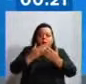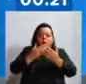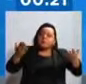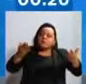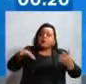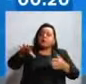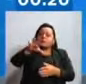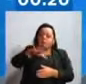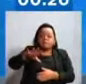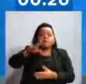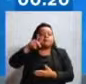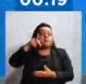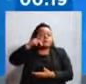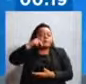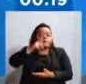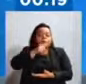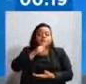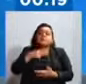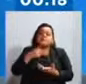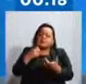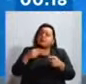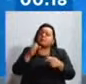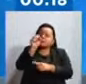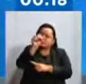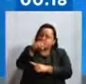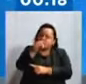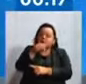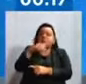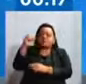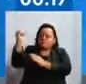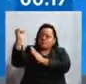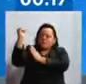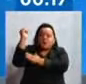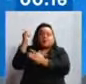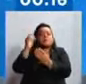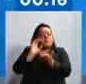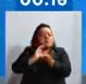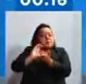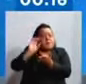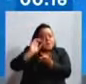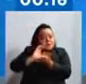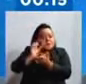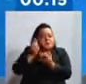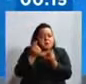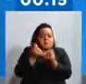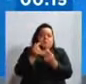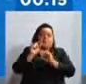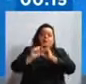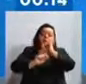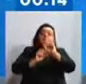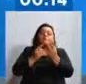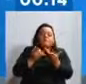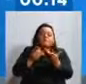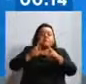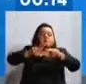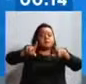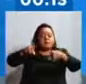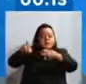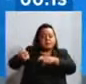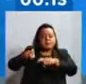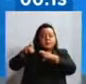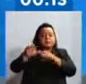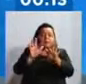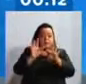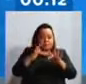a nossa região de Porto Velho. Vamos, sim, fortalecer, vamos investir e vamos trabalhar forte na área da agricultura